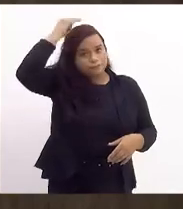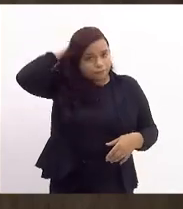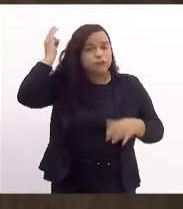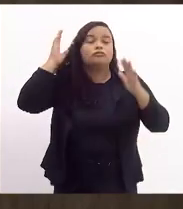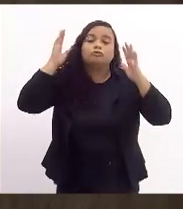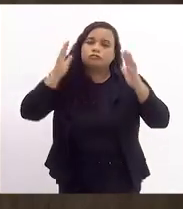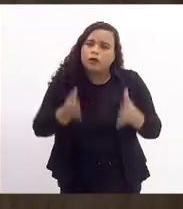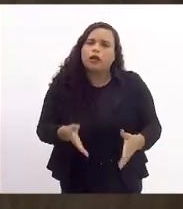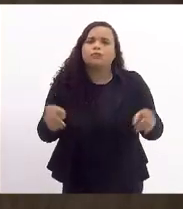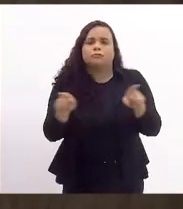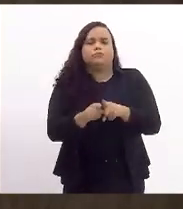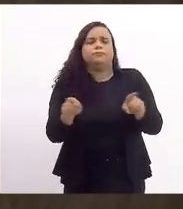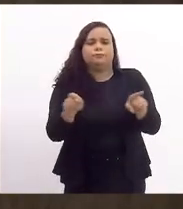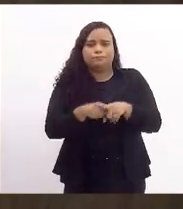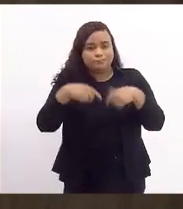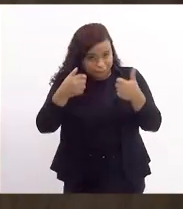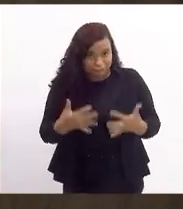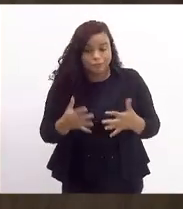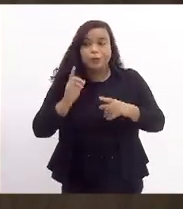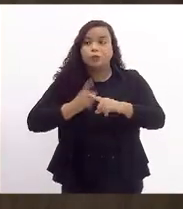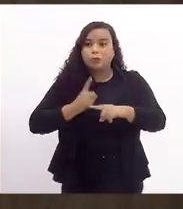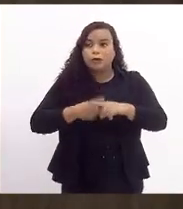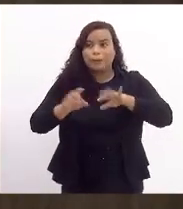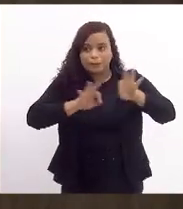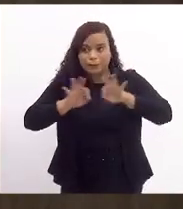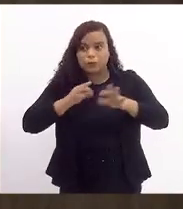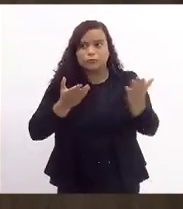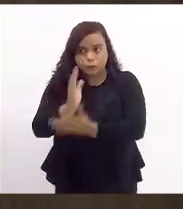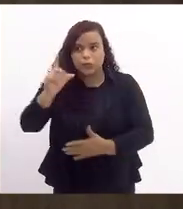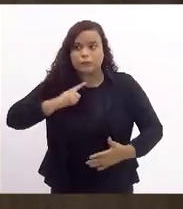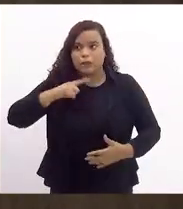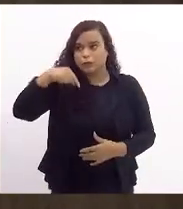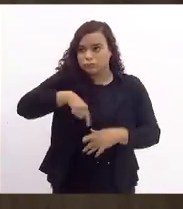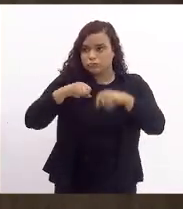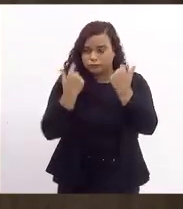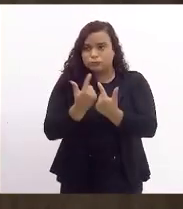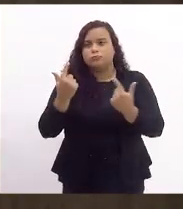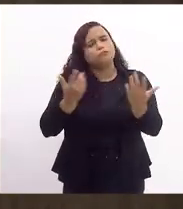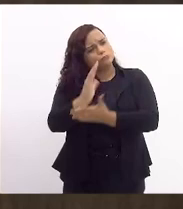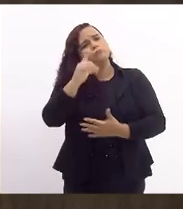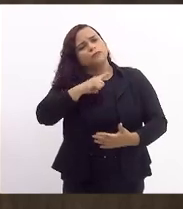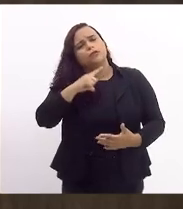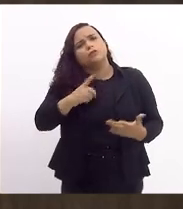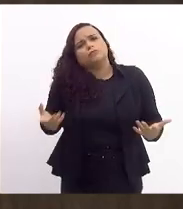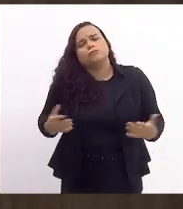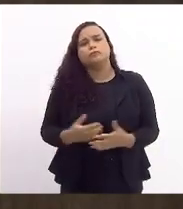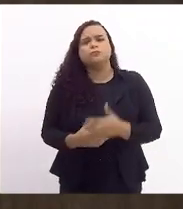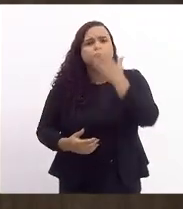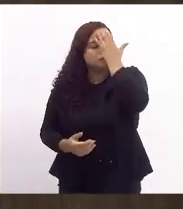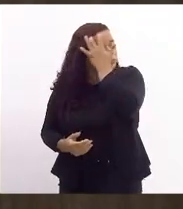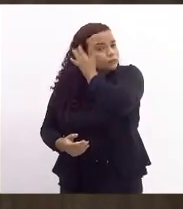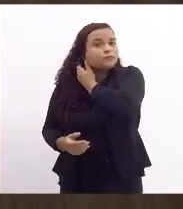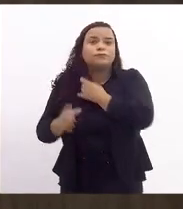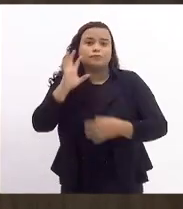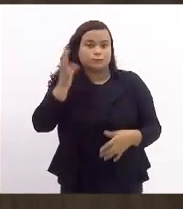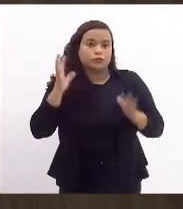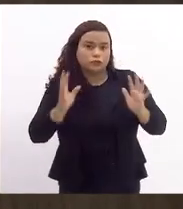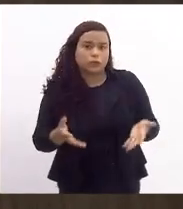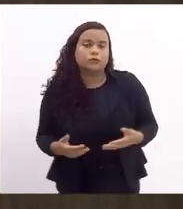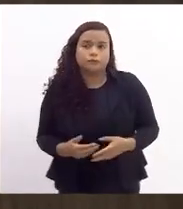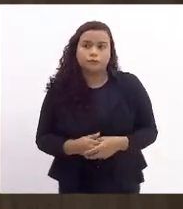é porque o plano foi aprovado aqui na casa já tá resolvido